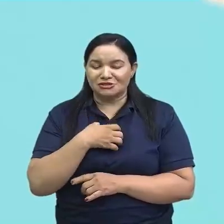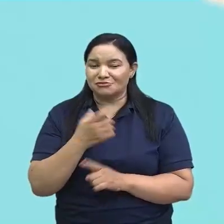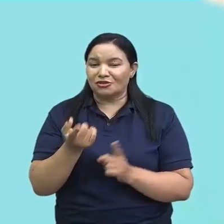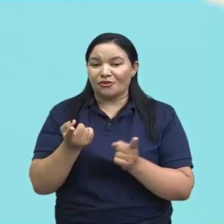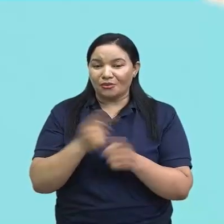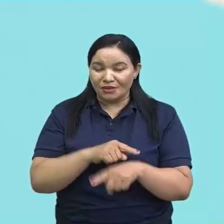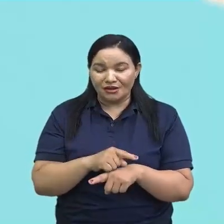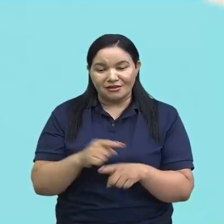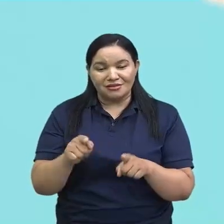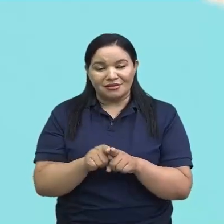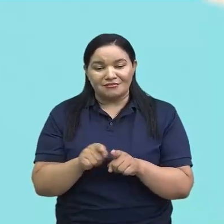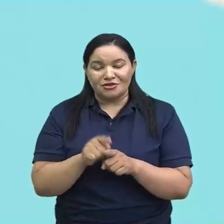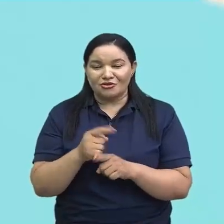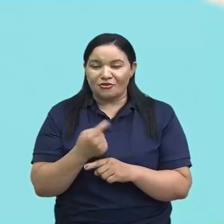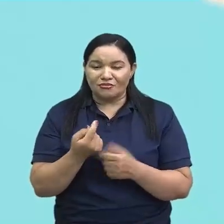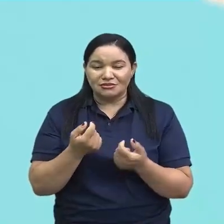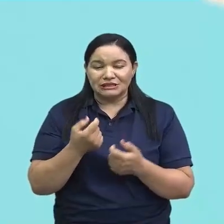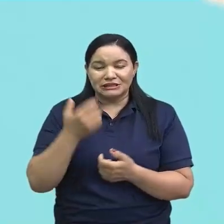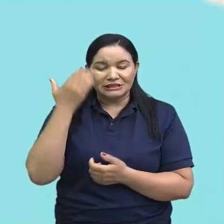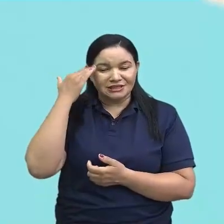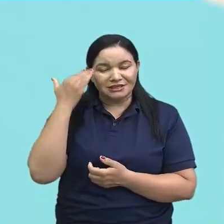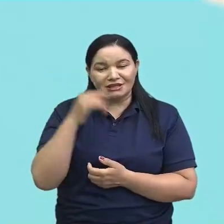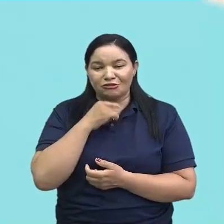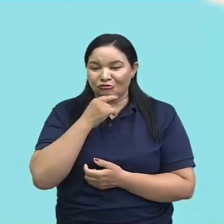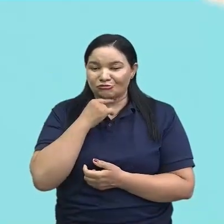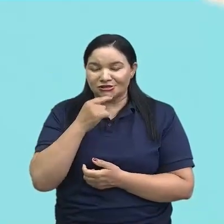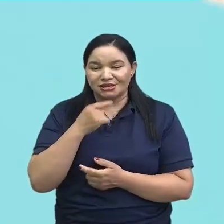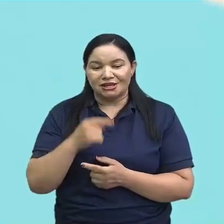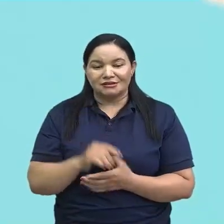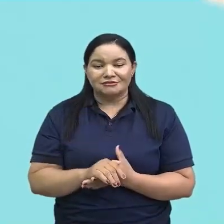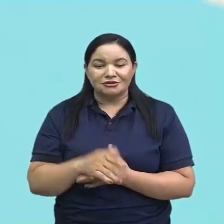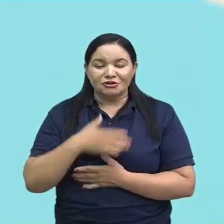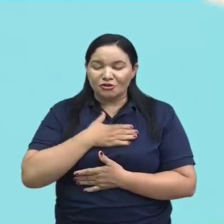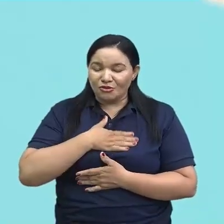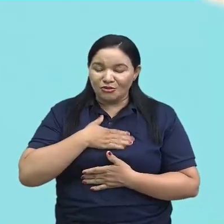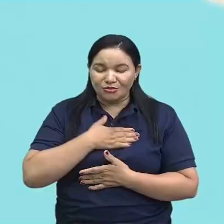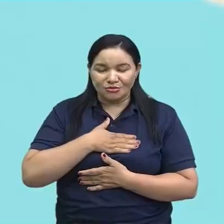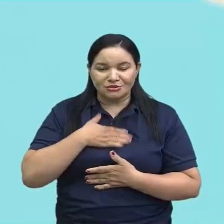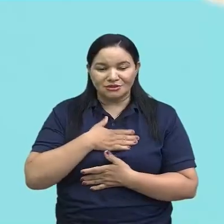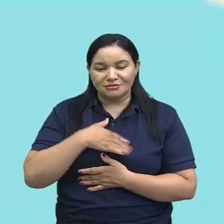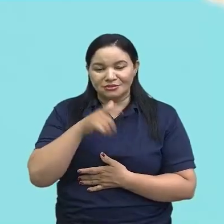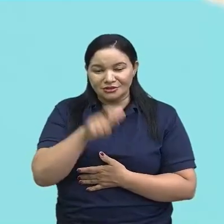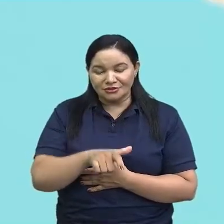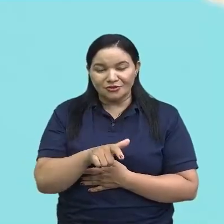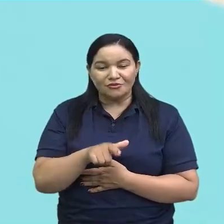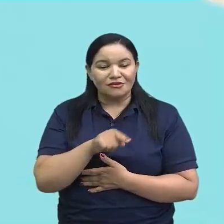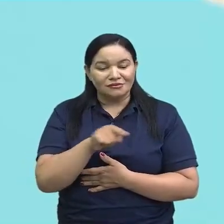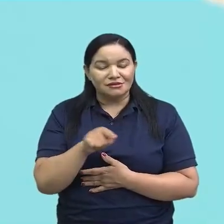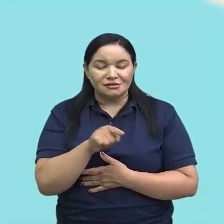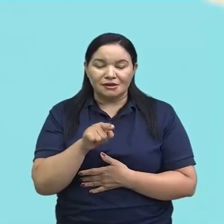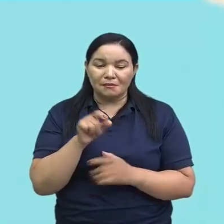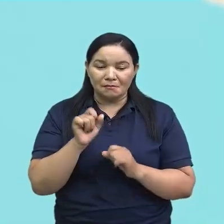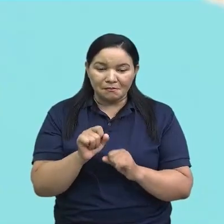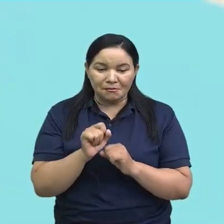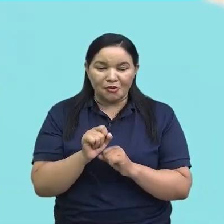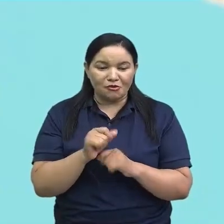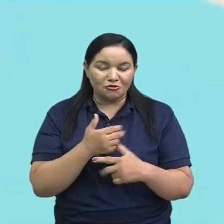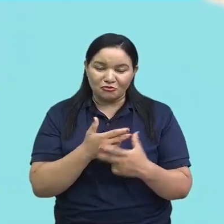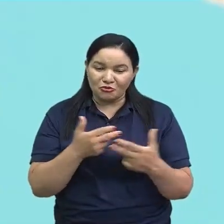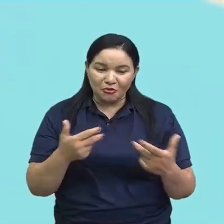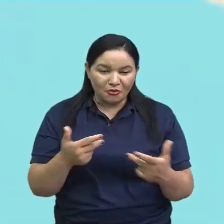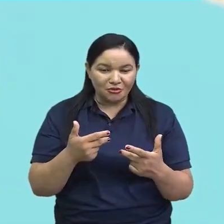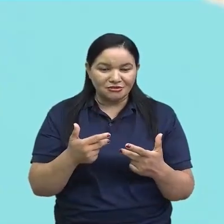é um sentimento que a gente não consegue entender. Você gosta tanto da pessoa que você é capaz de fazer coisas que